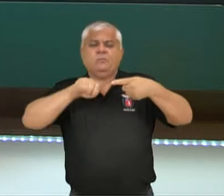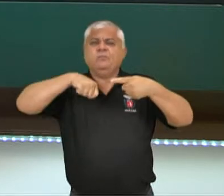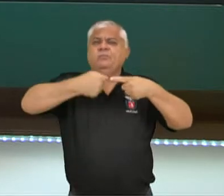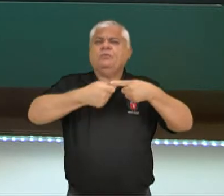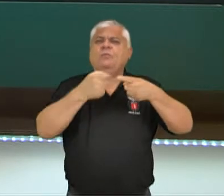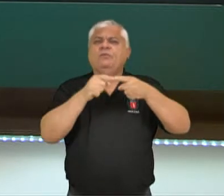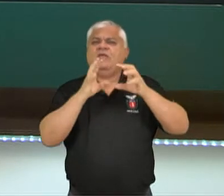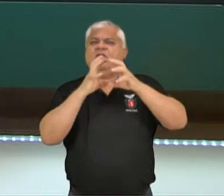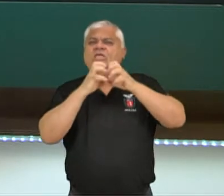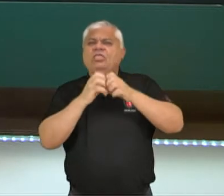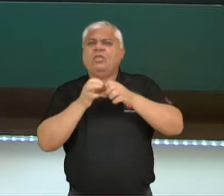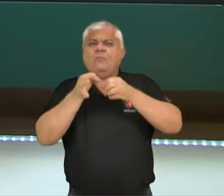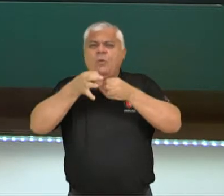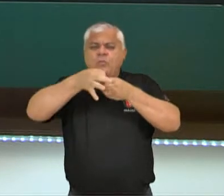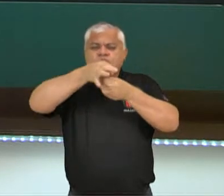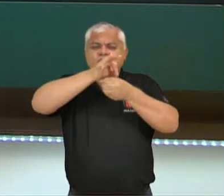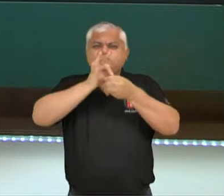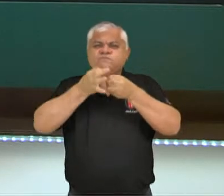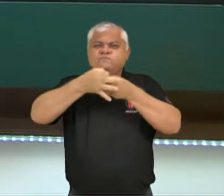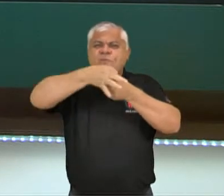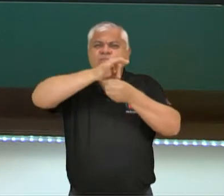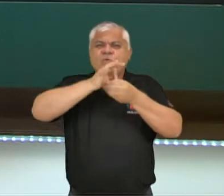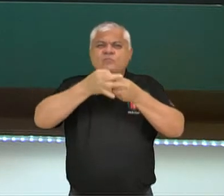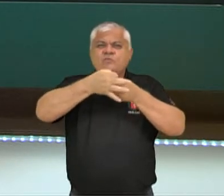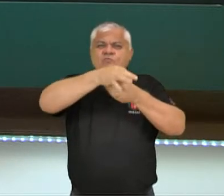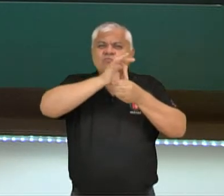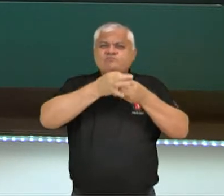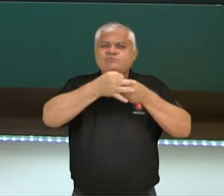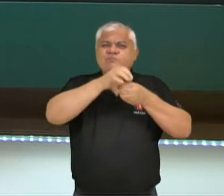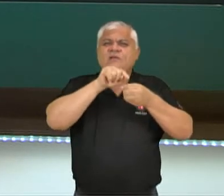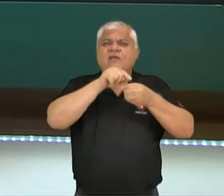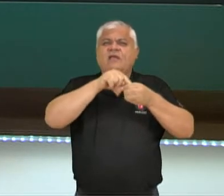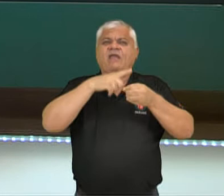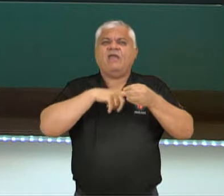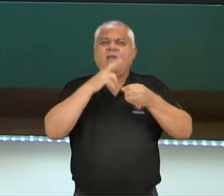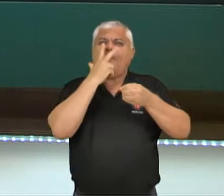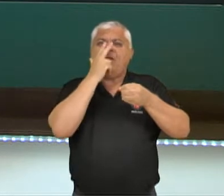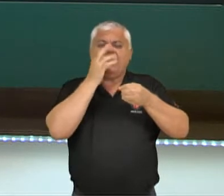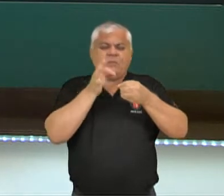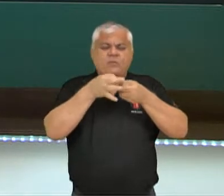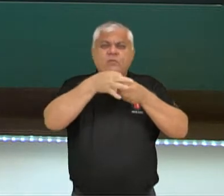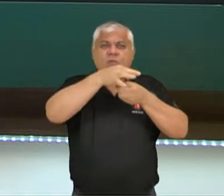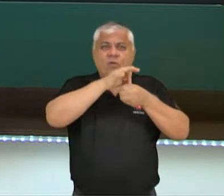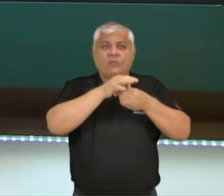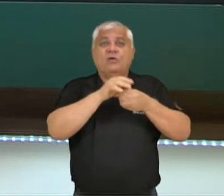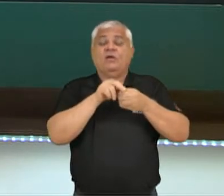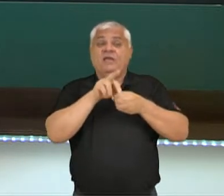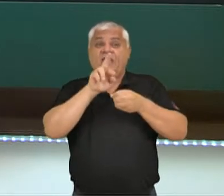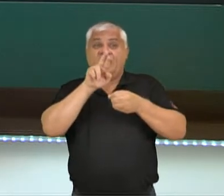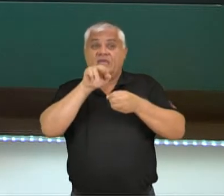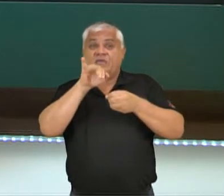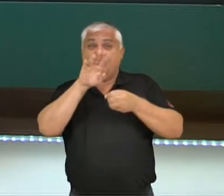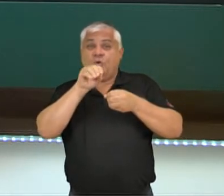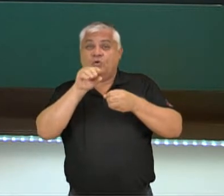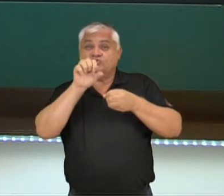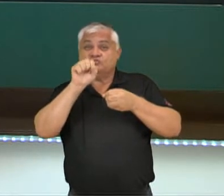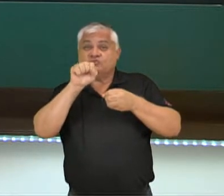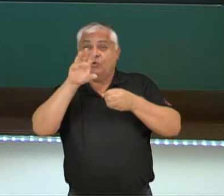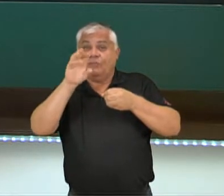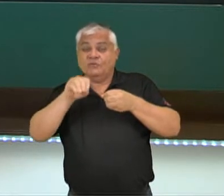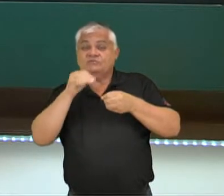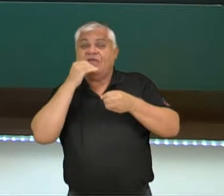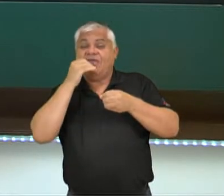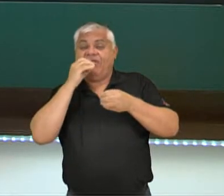porque todas essas bolinhas aderidas na sua membrana são ribossomos. E ribossomos são organelas